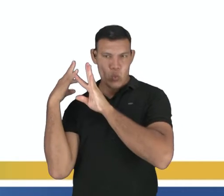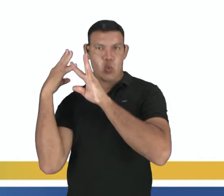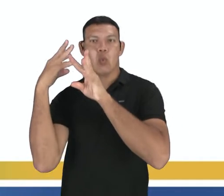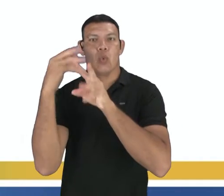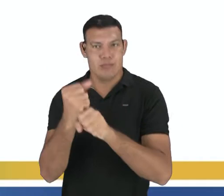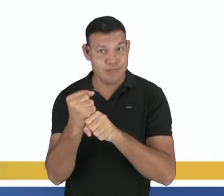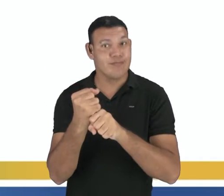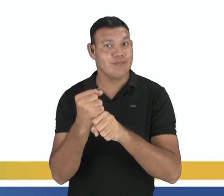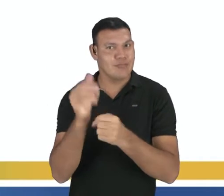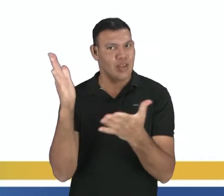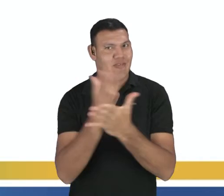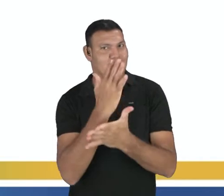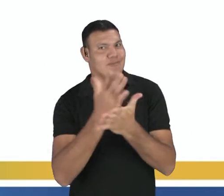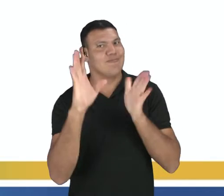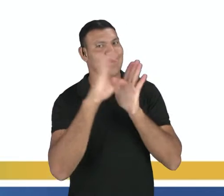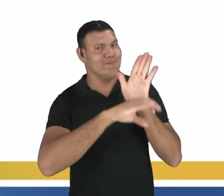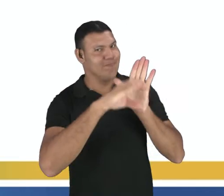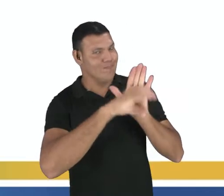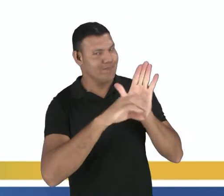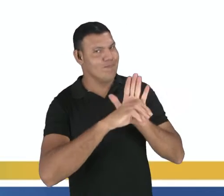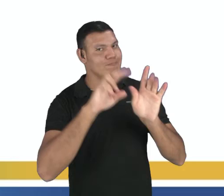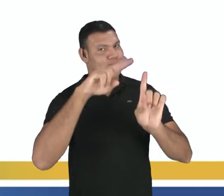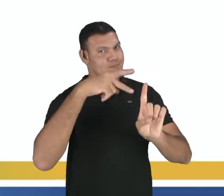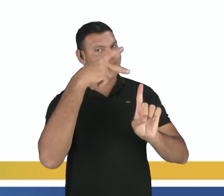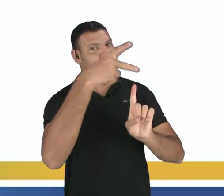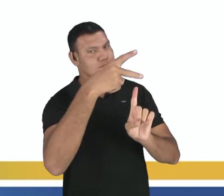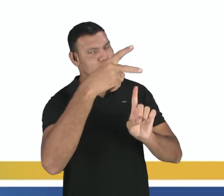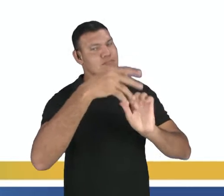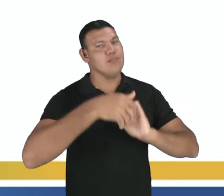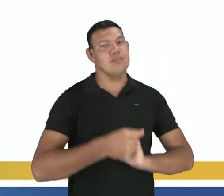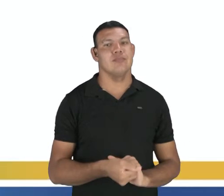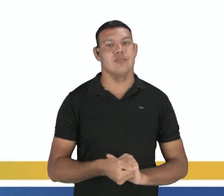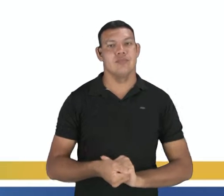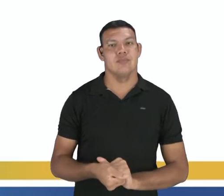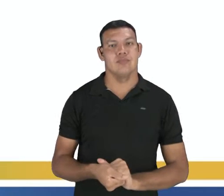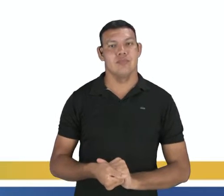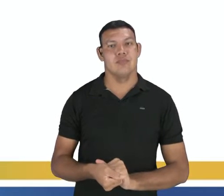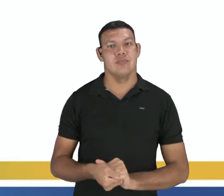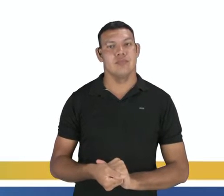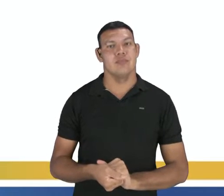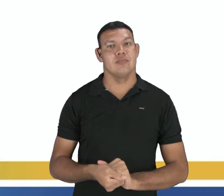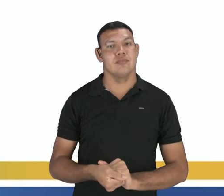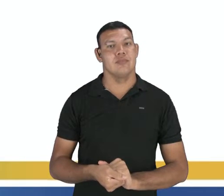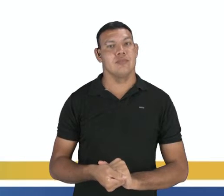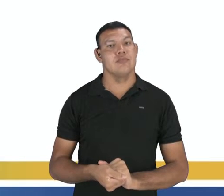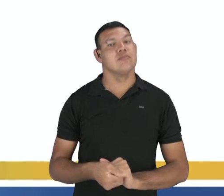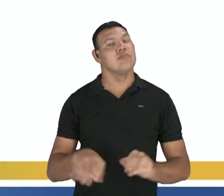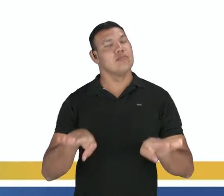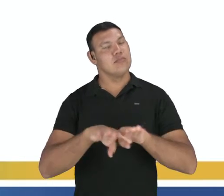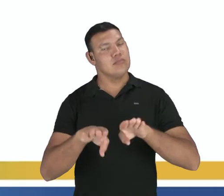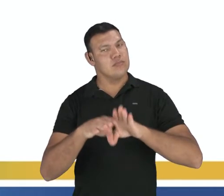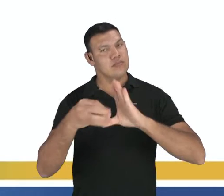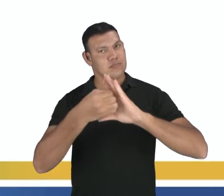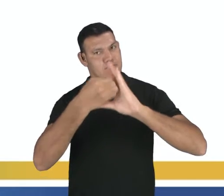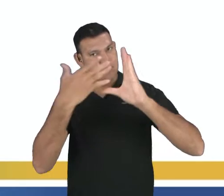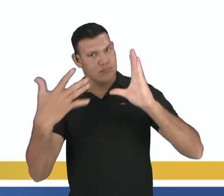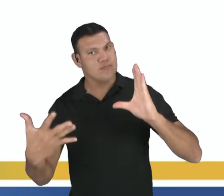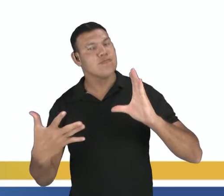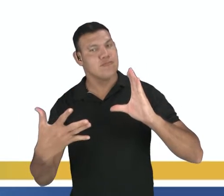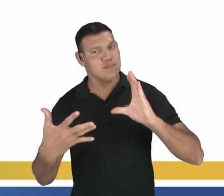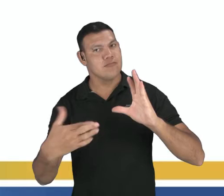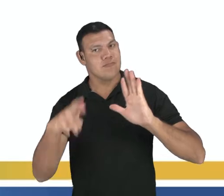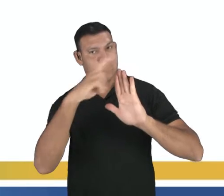recapitular alguns conceitos de potência e as suas propriedades para que a